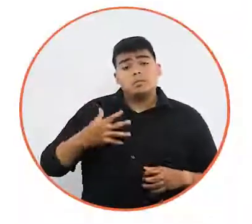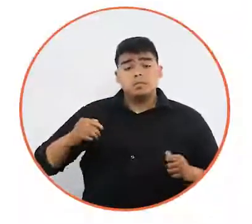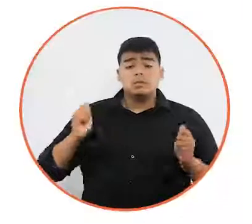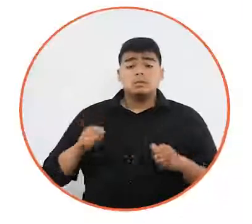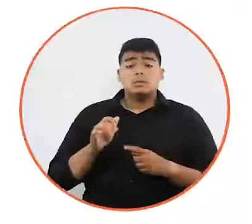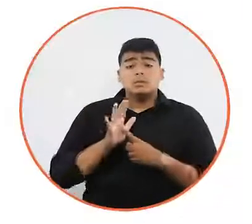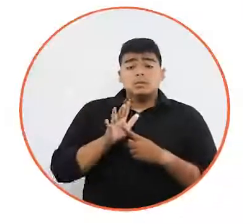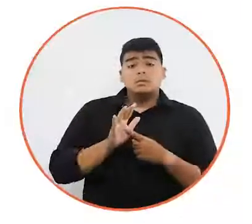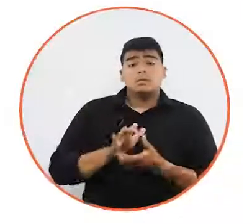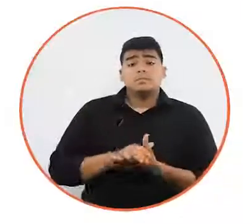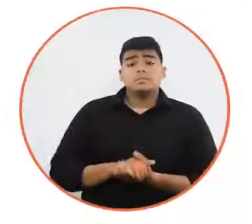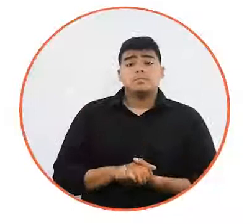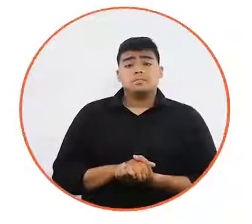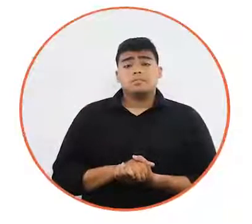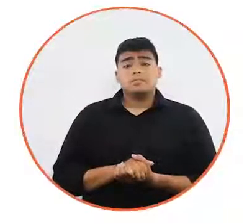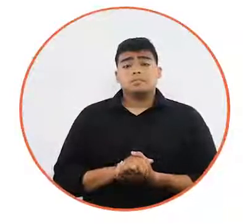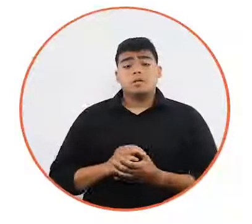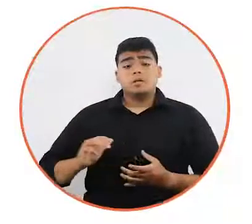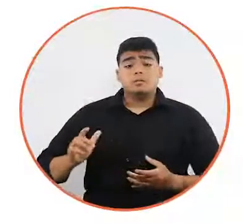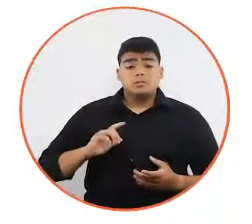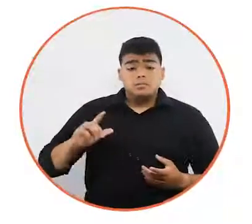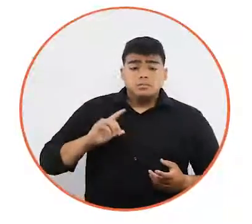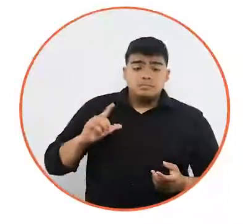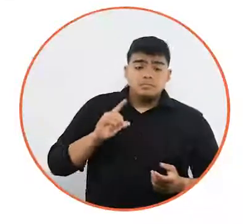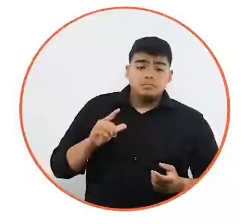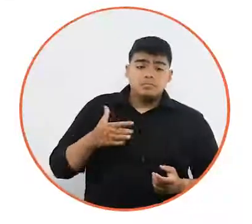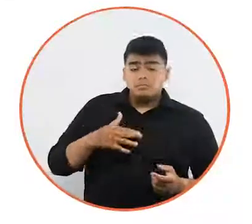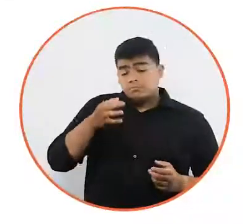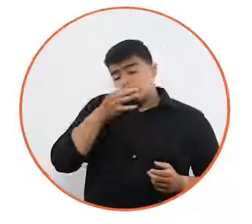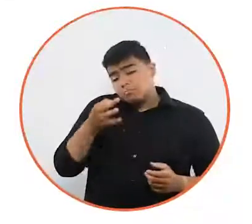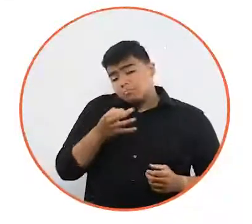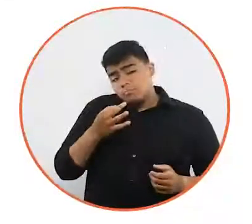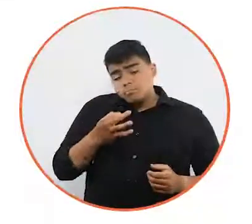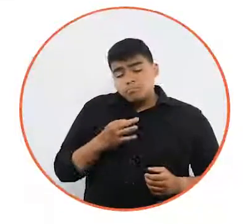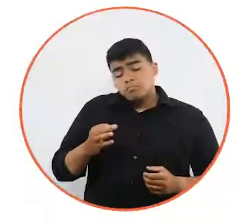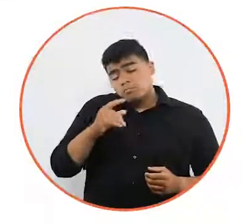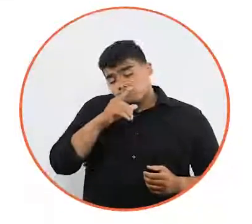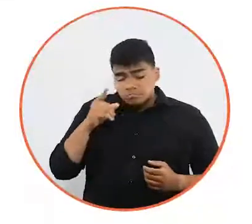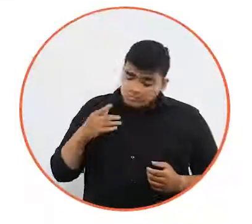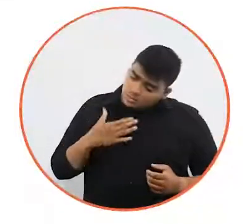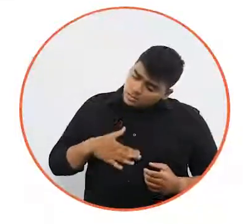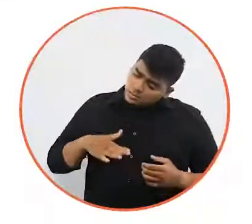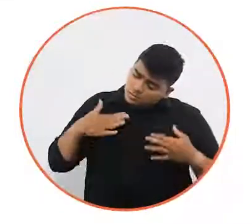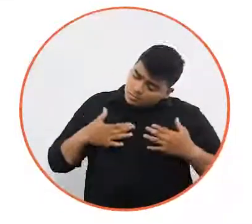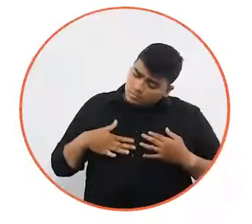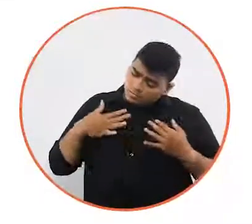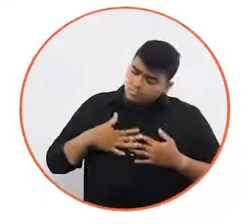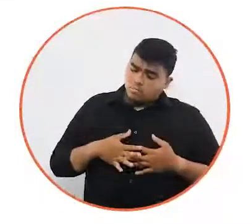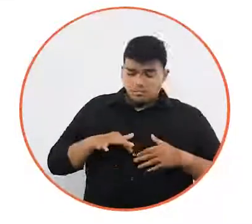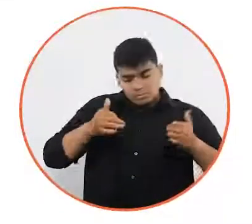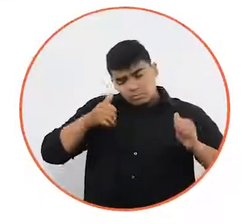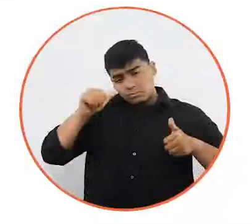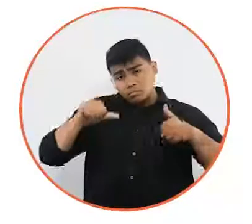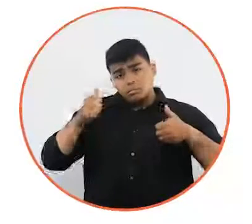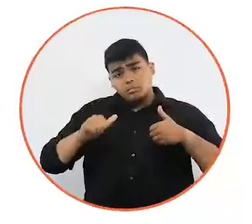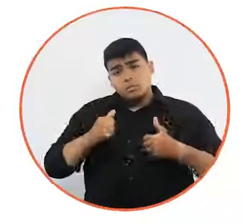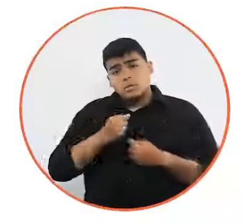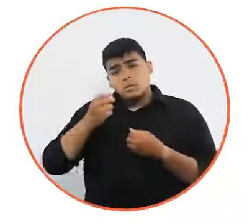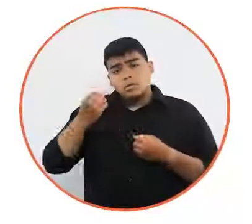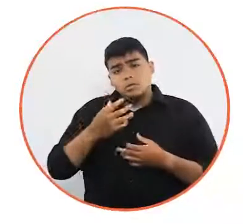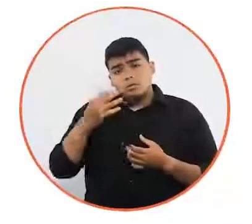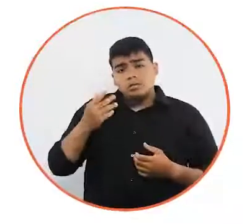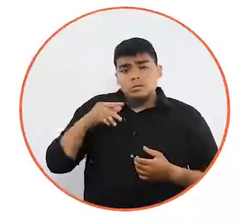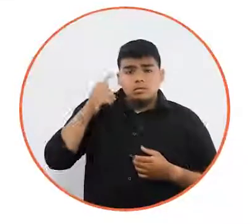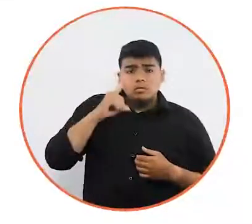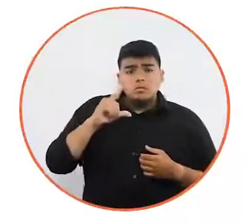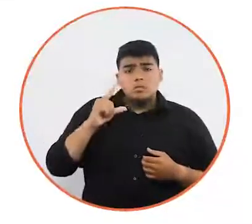aí, tá? E aí você tem um comentário, né, para você aí depois com calma, né, o comentário que a gente fez da análise do poema, colocamos aí para facilitar